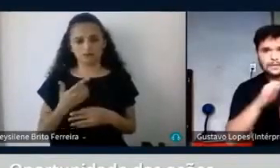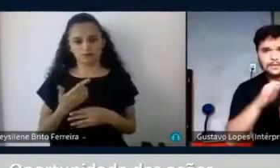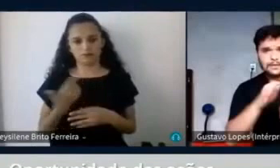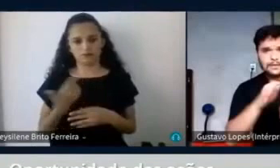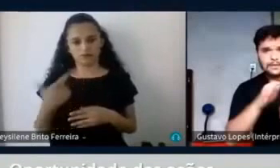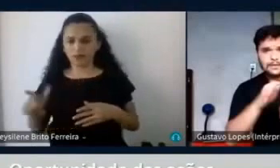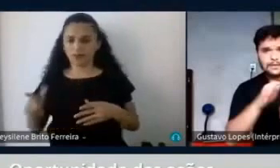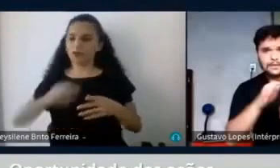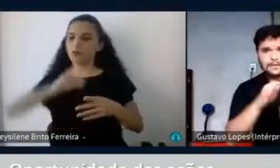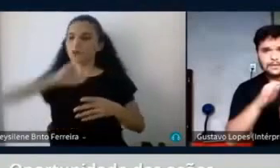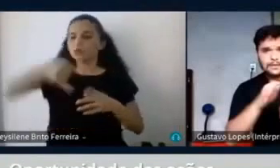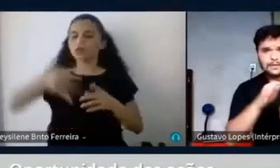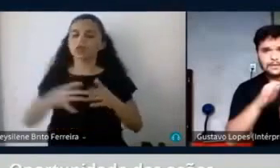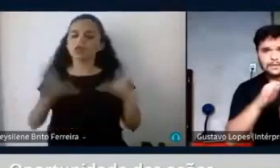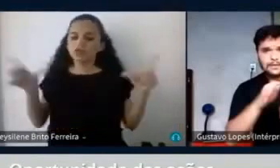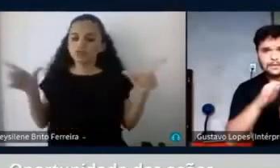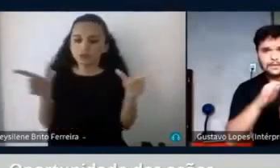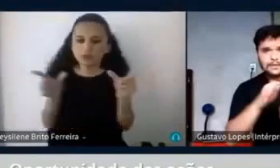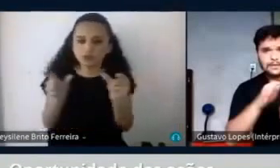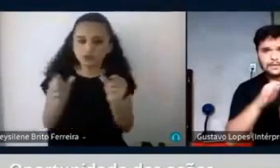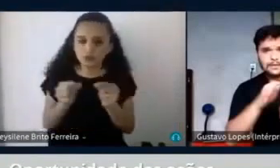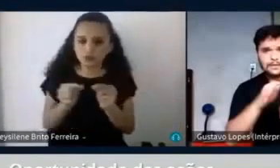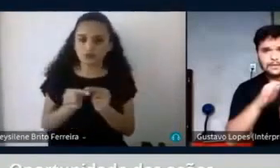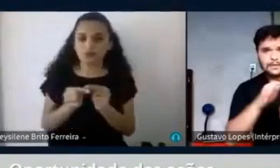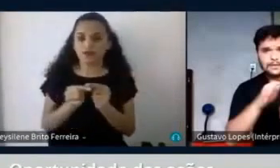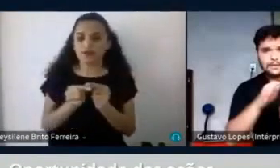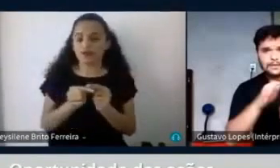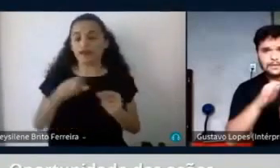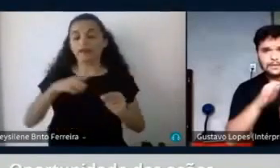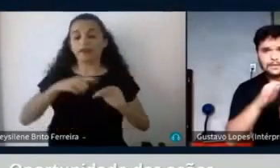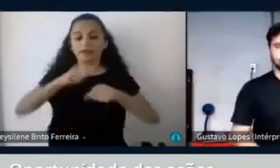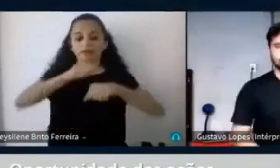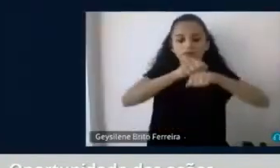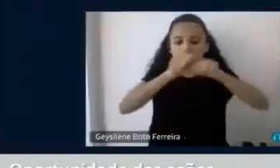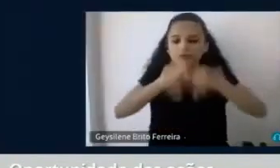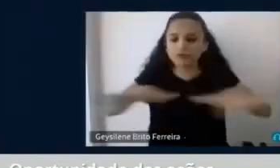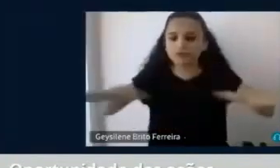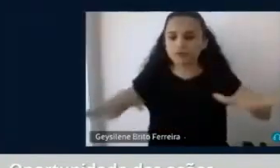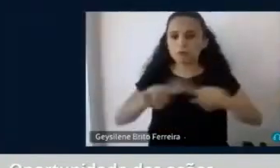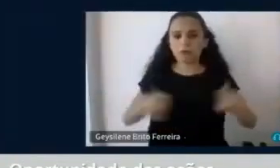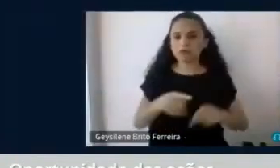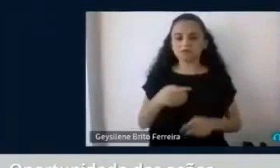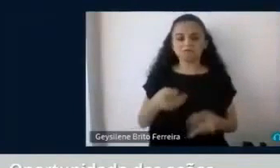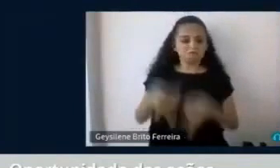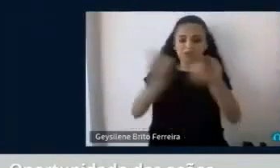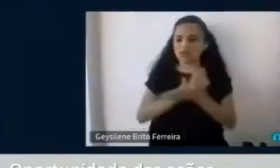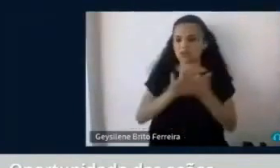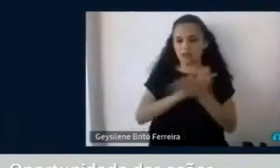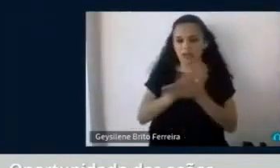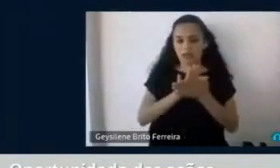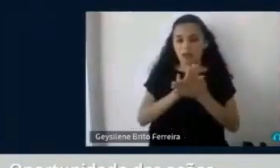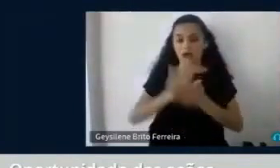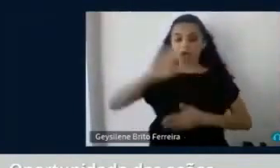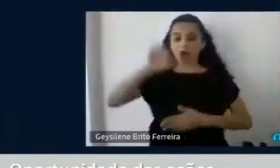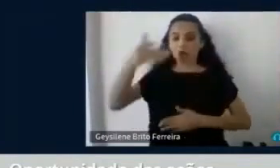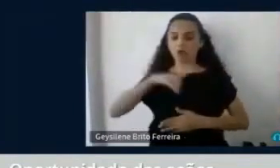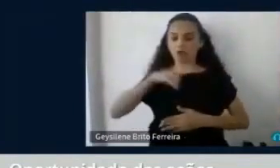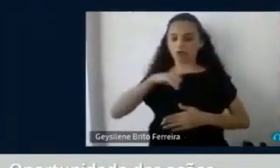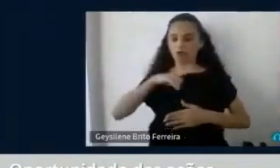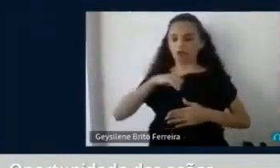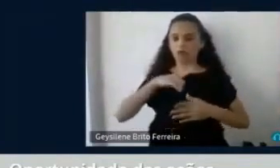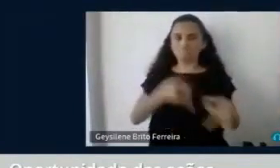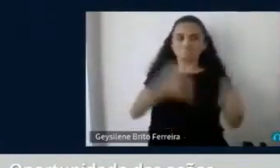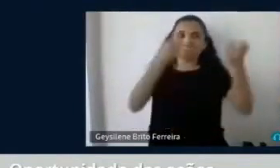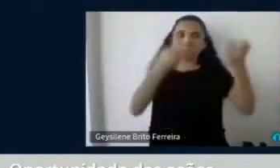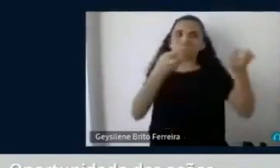ocorrer a transmissão sem a detecção, e quando ocorrer a detecção, eu já estou depois da curva. Ou seja,